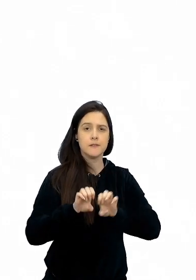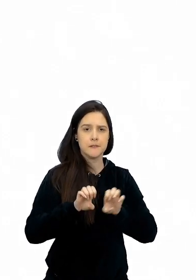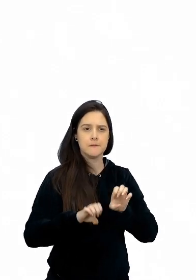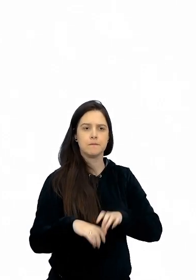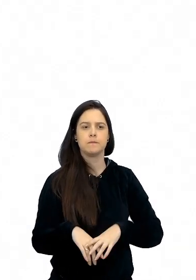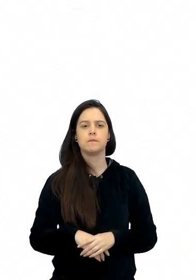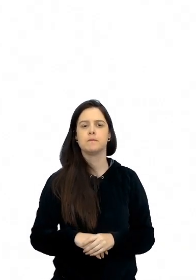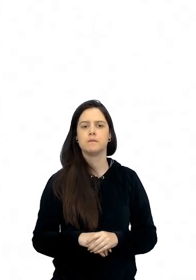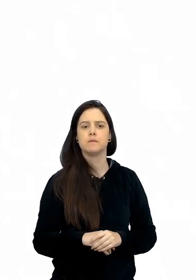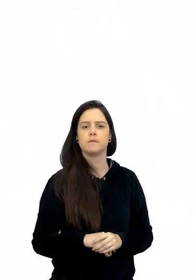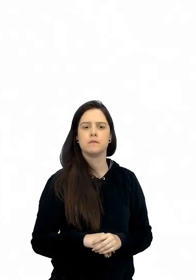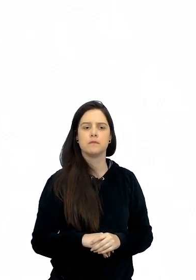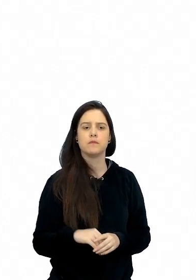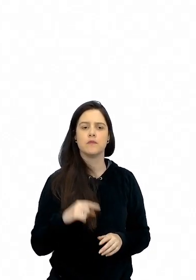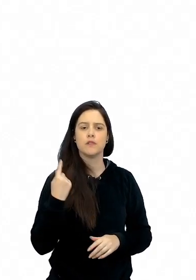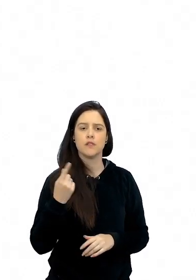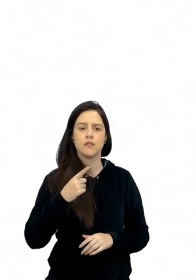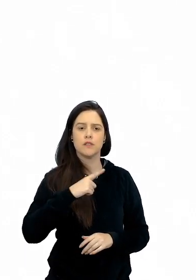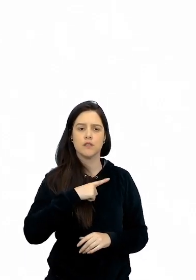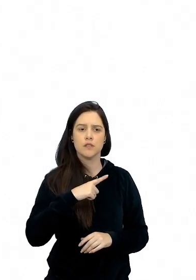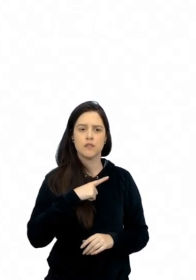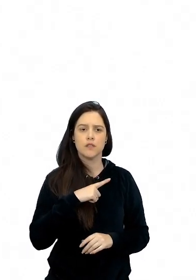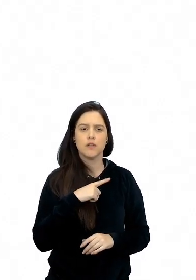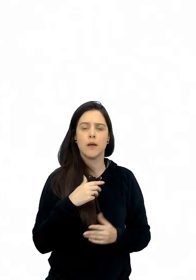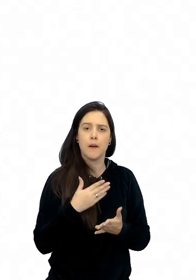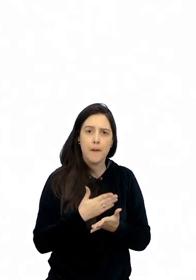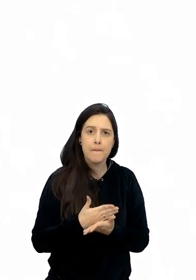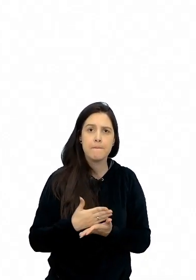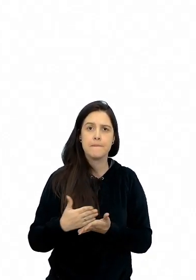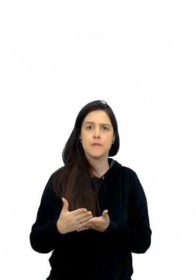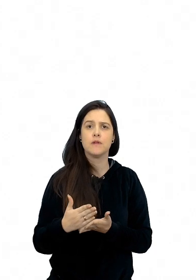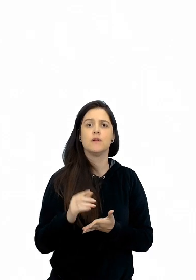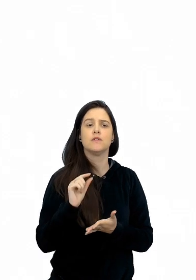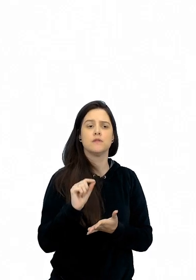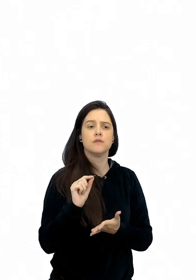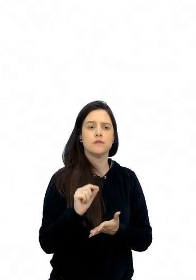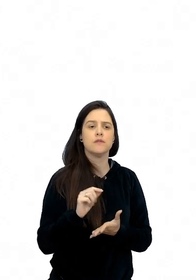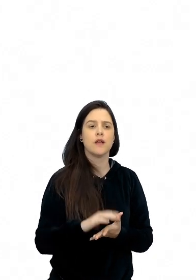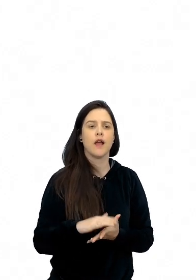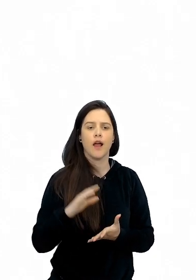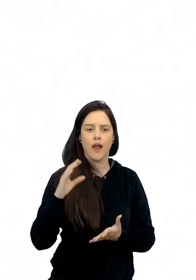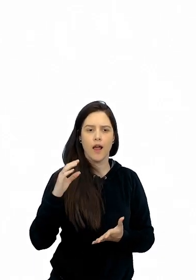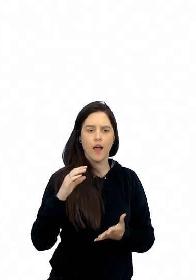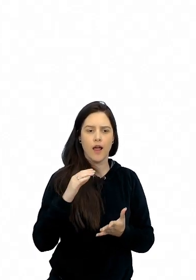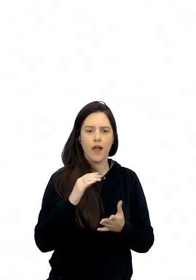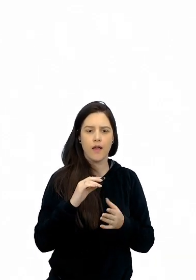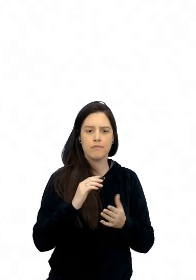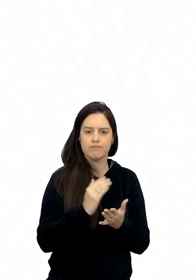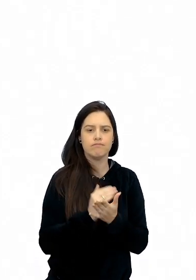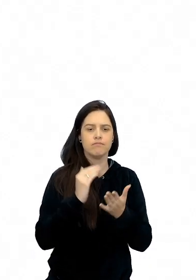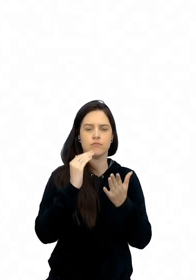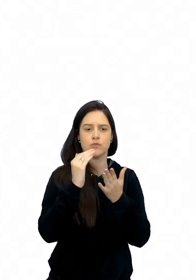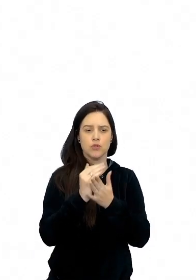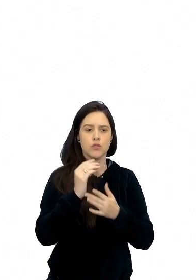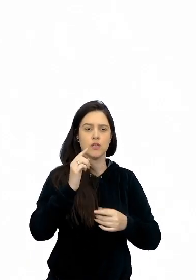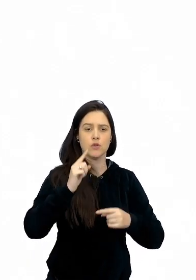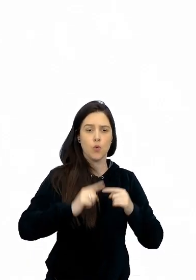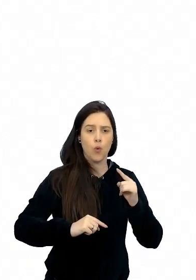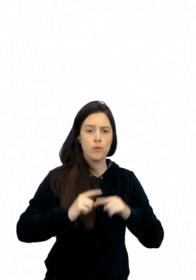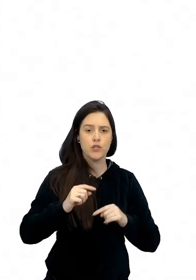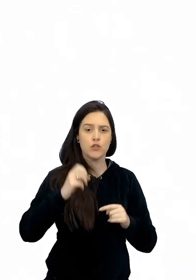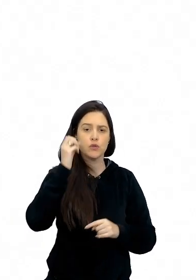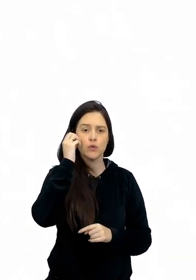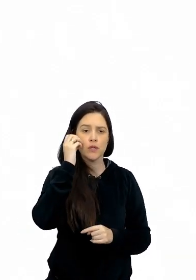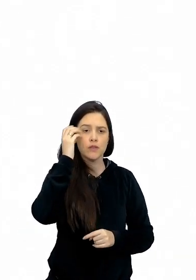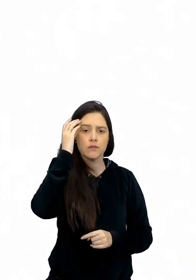traz, né, para a gente, a partir dela, fazer essa análise, tá, do objeto de